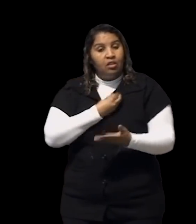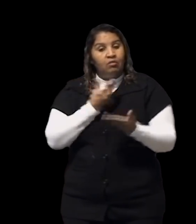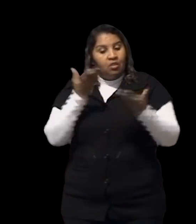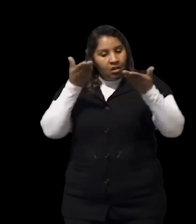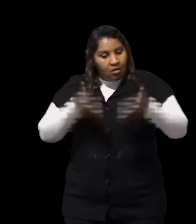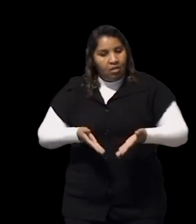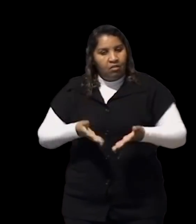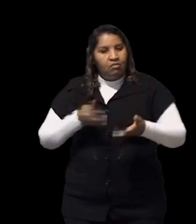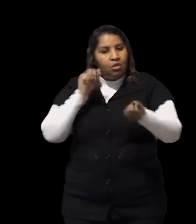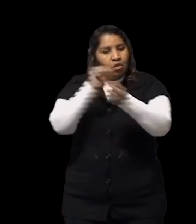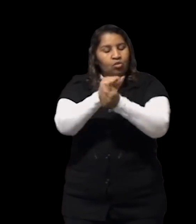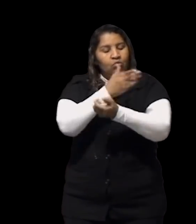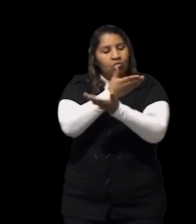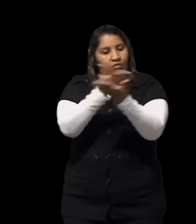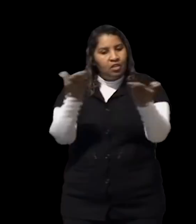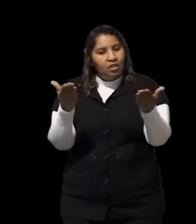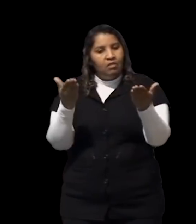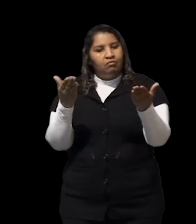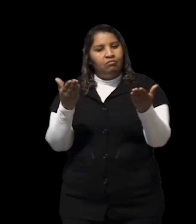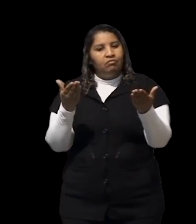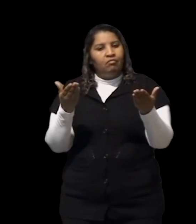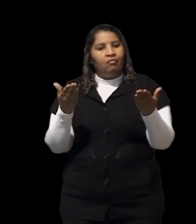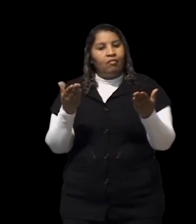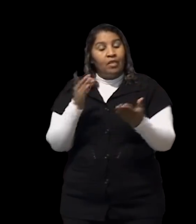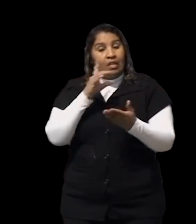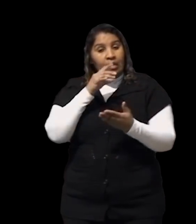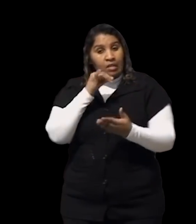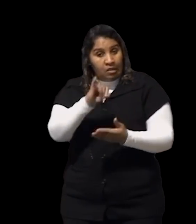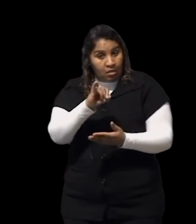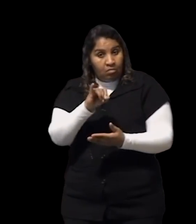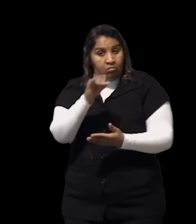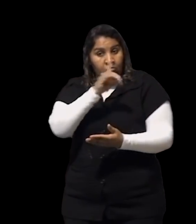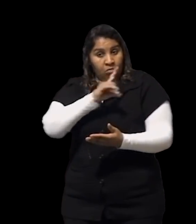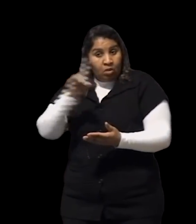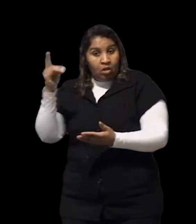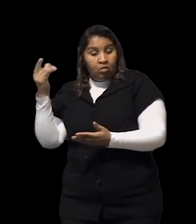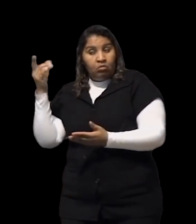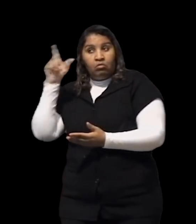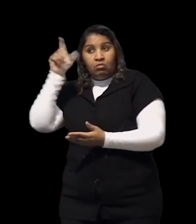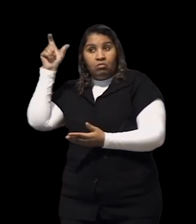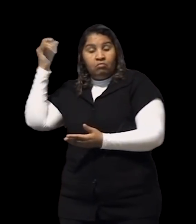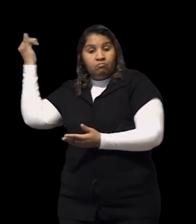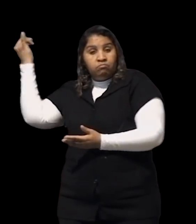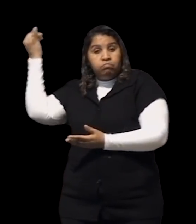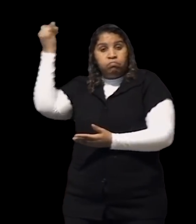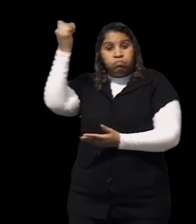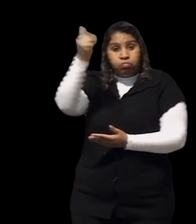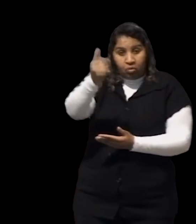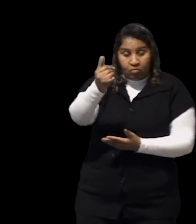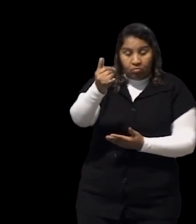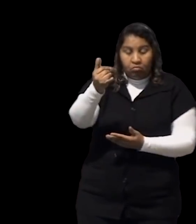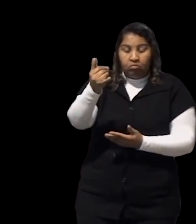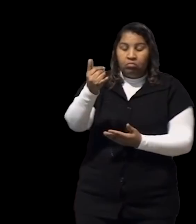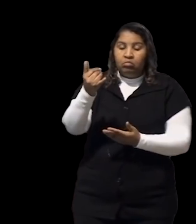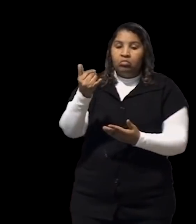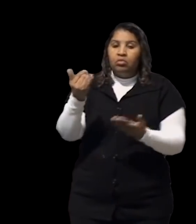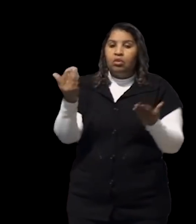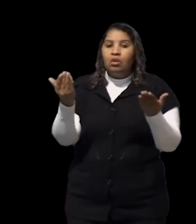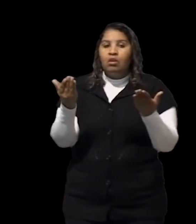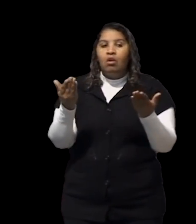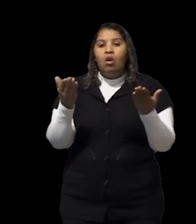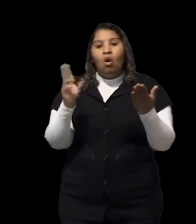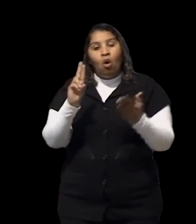Jesus e se Deus falou contigo essa manhã ou você tem que tá vivendo essa mensagem